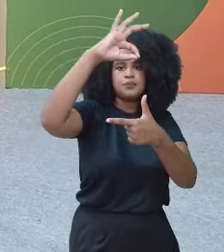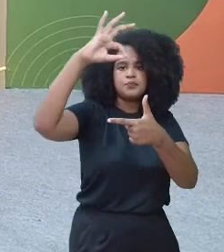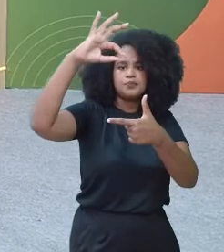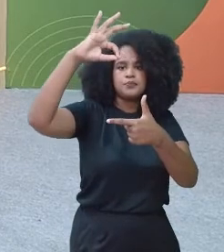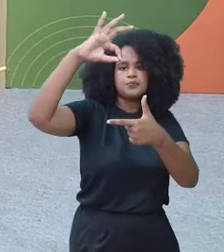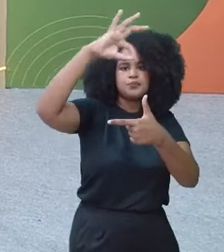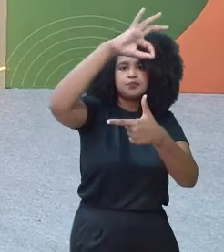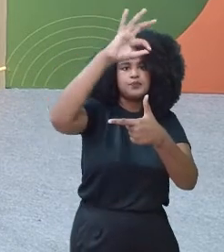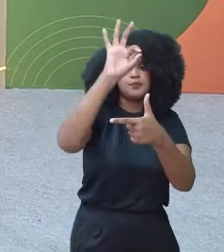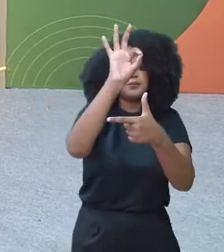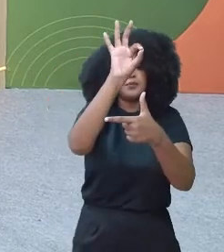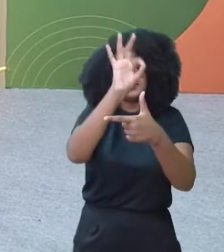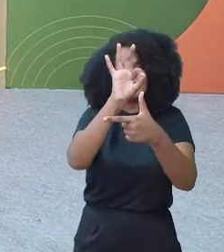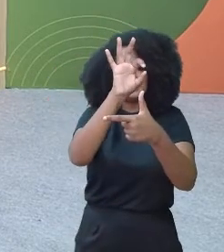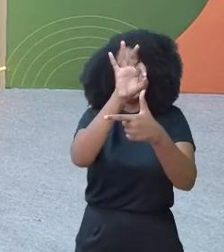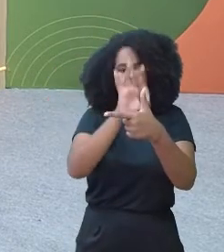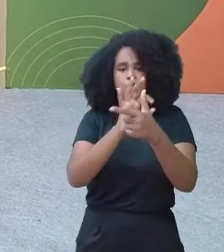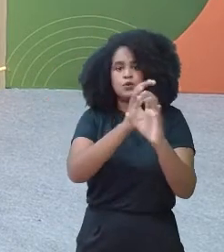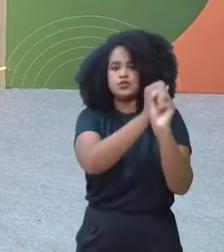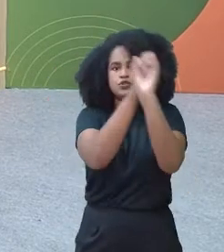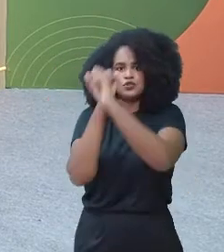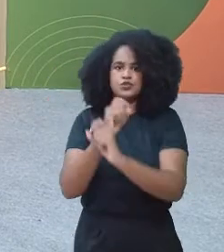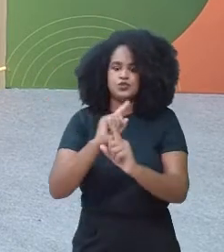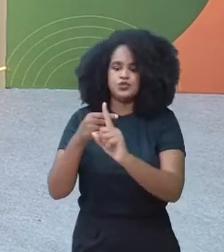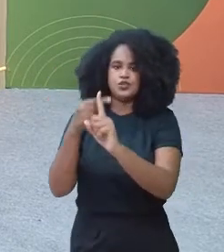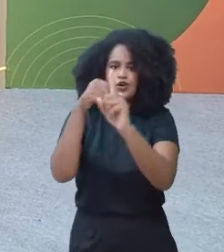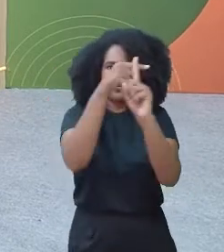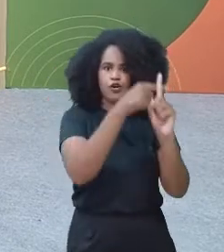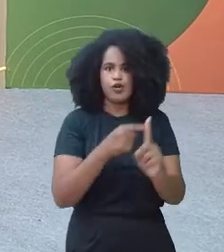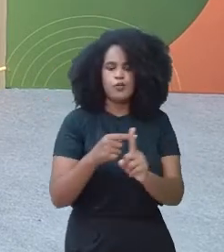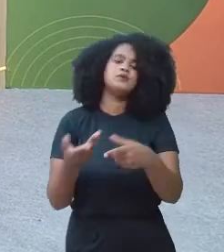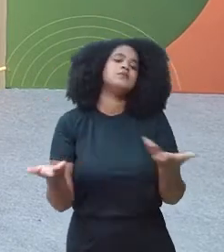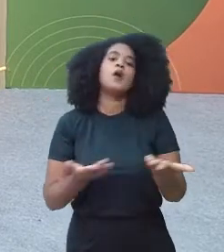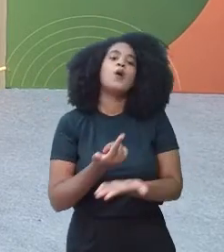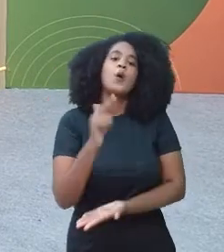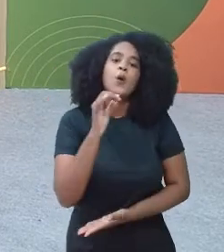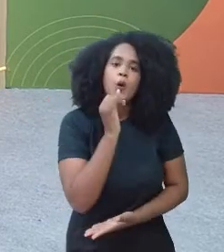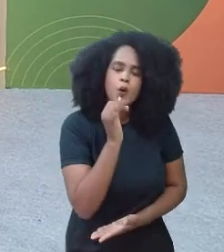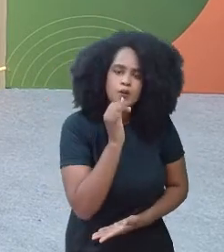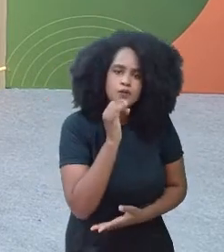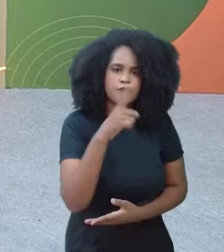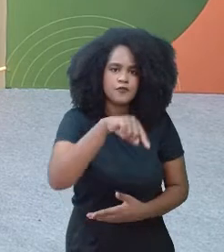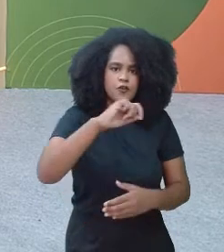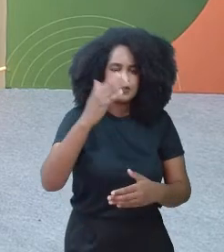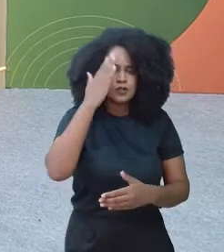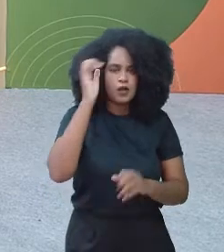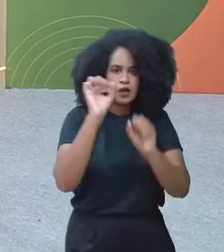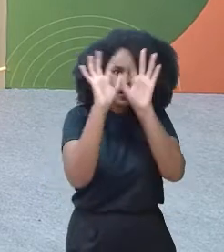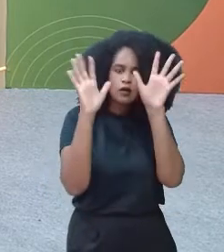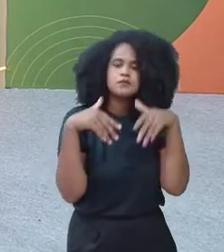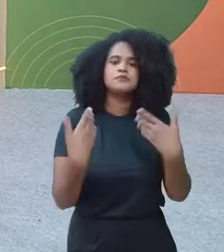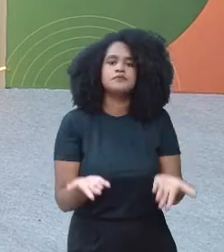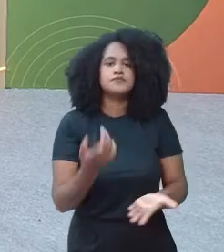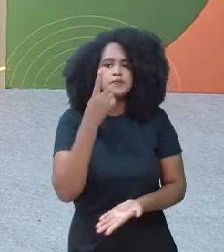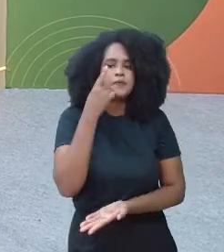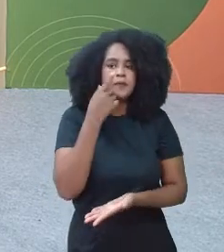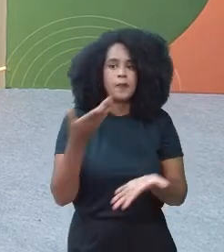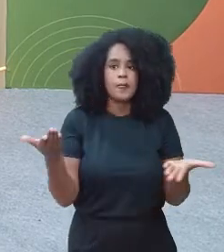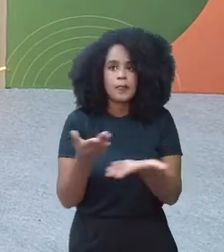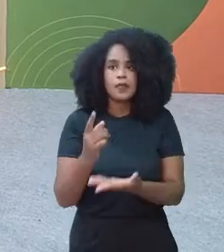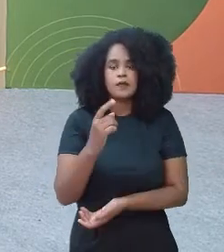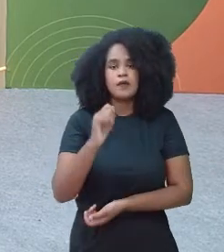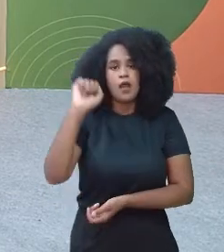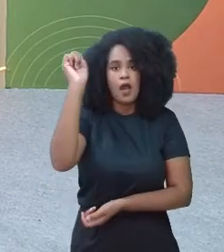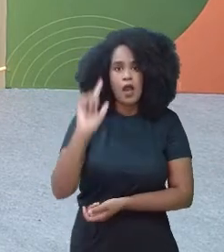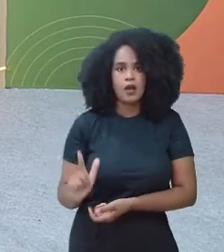essa borda dessa forma, beleza? Vamos para um outro exemplo, para ver se fica melhor. Aqui no caso, eu fiz a